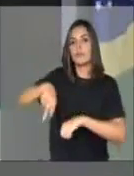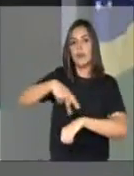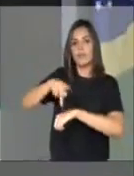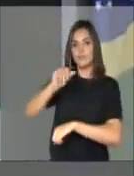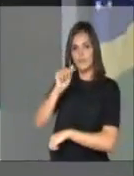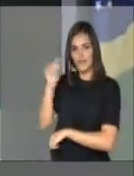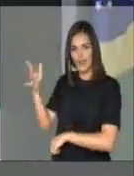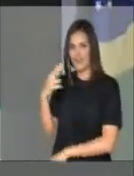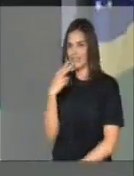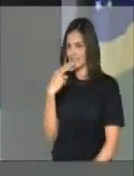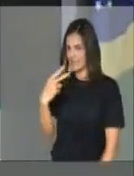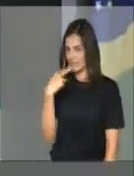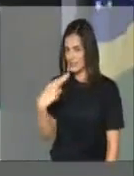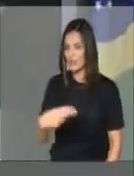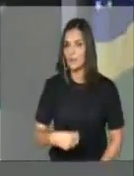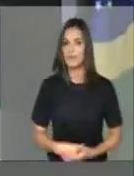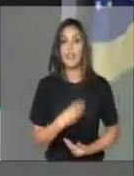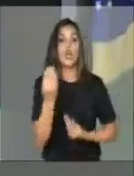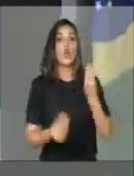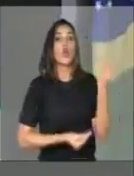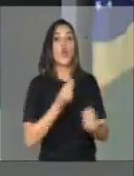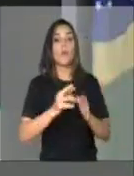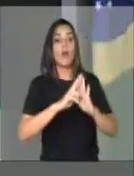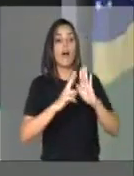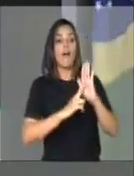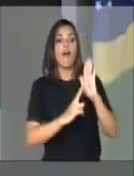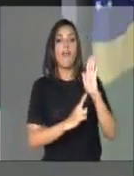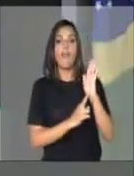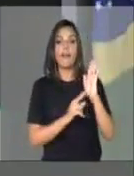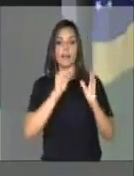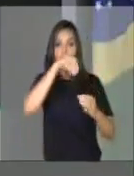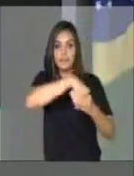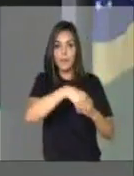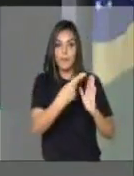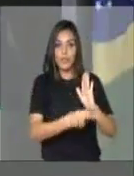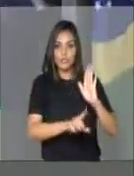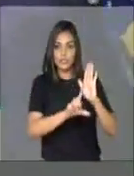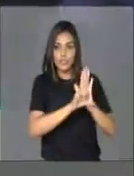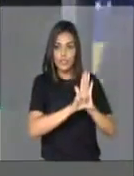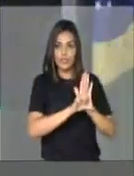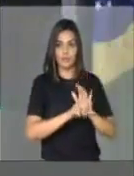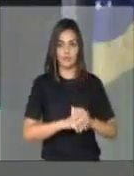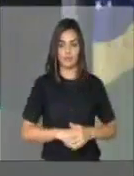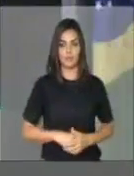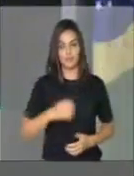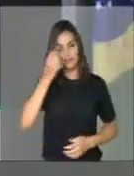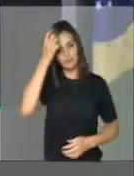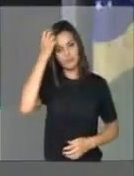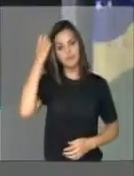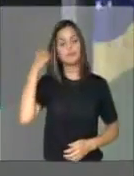de autoridade estrangeira. Esse é o modus operandi previsto no projeto de lei.